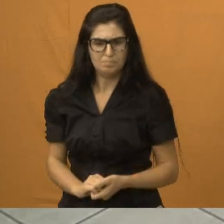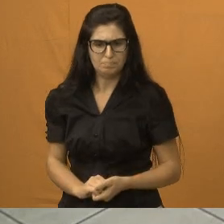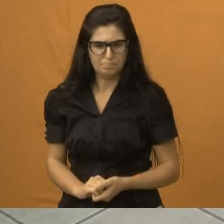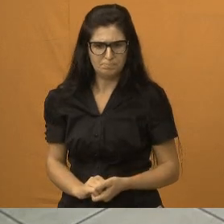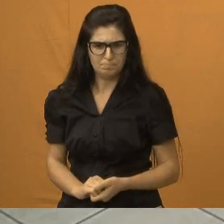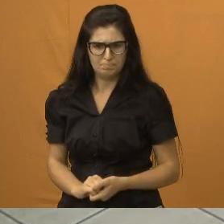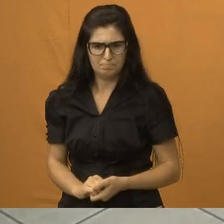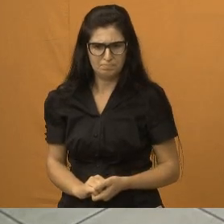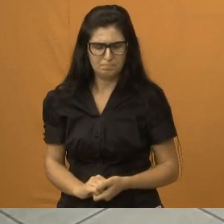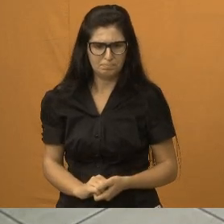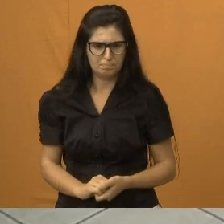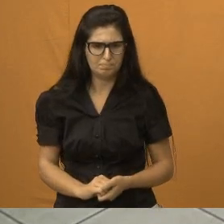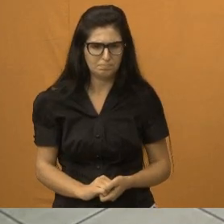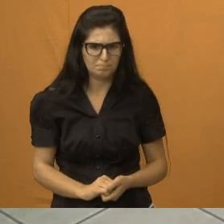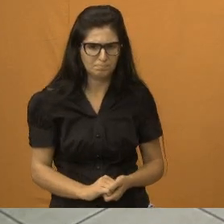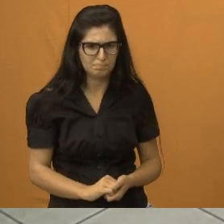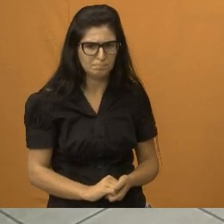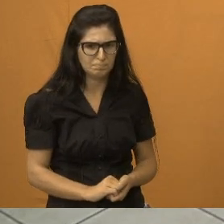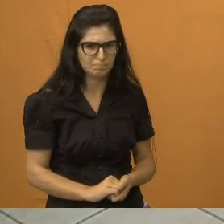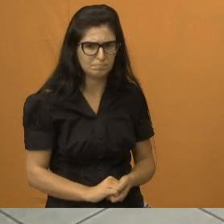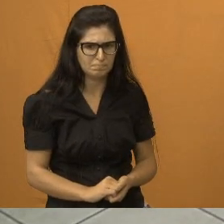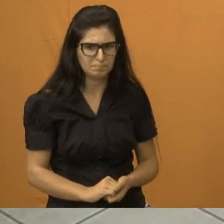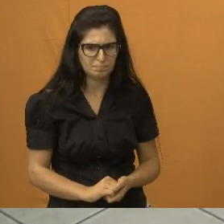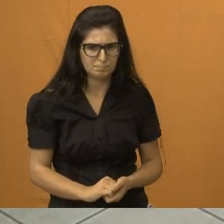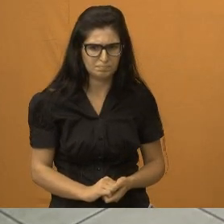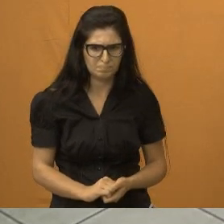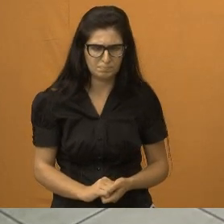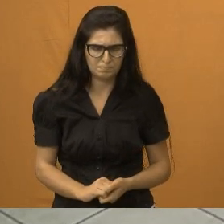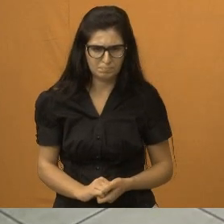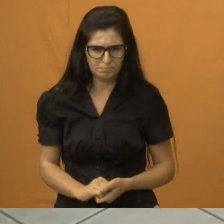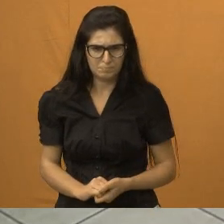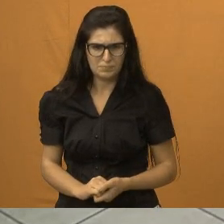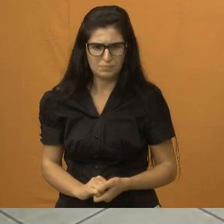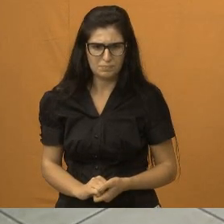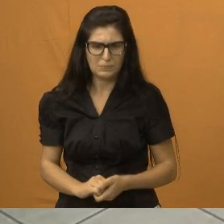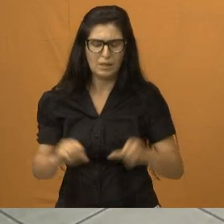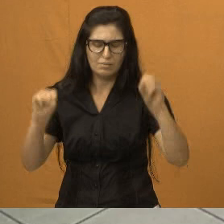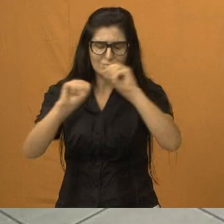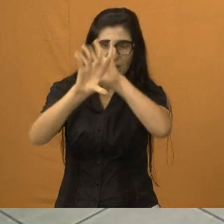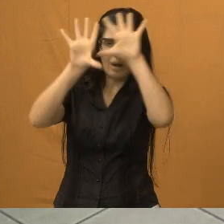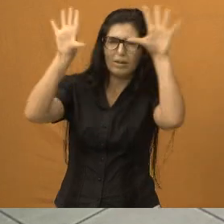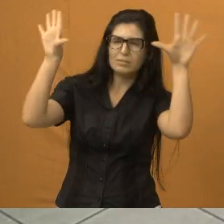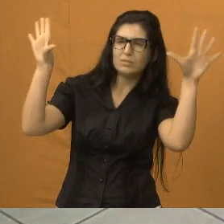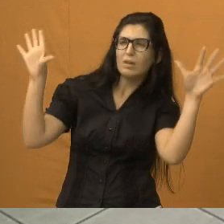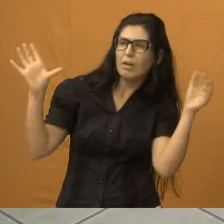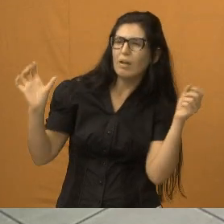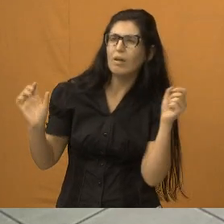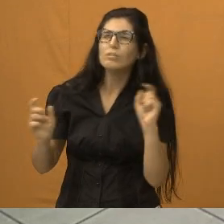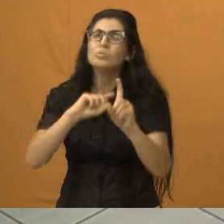Bom, neste momento, abro umas palavras aos presentes para esclarecimento das dúvidas.